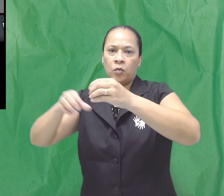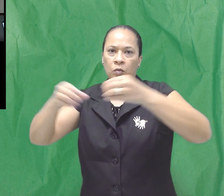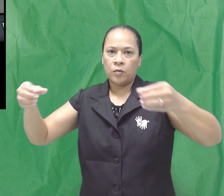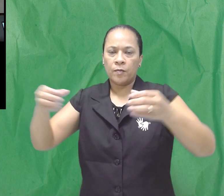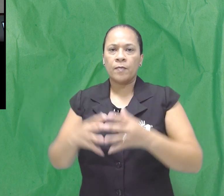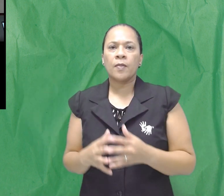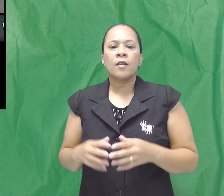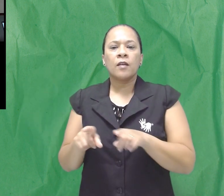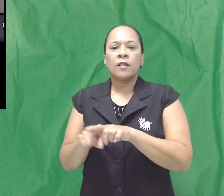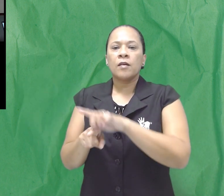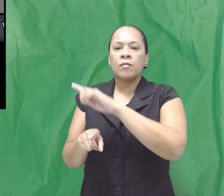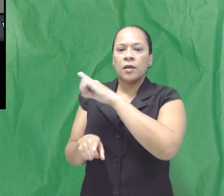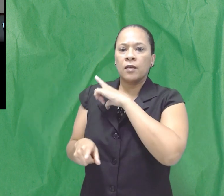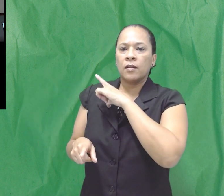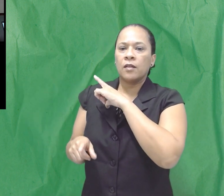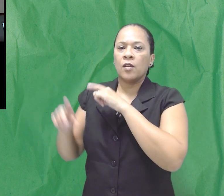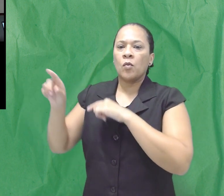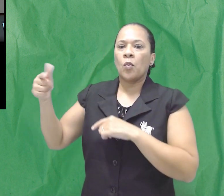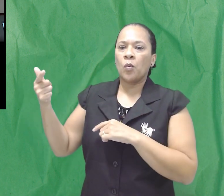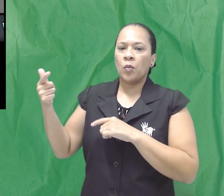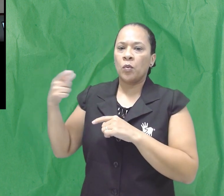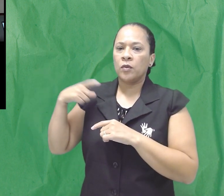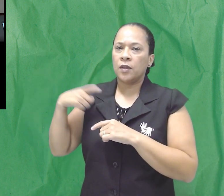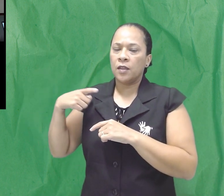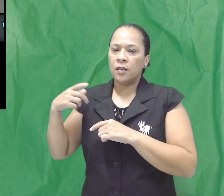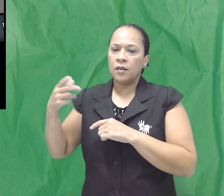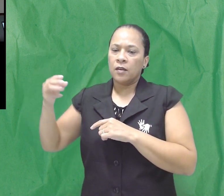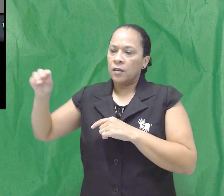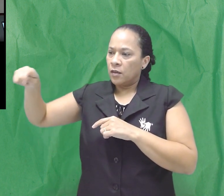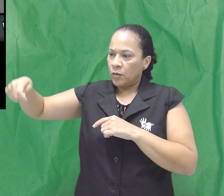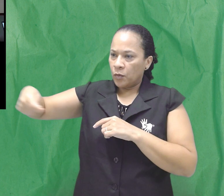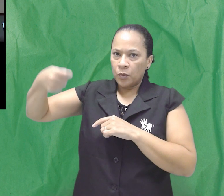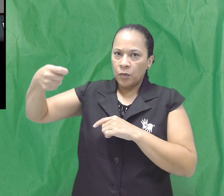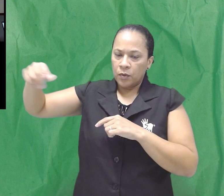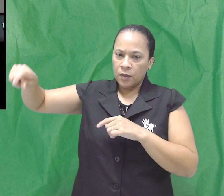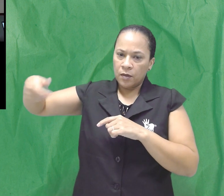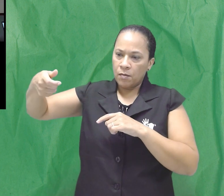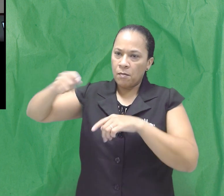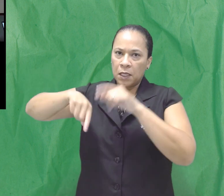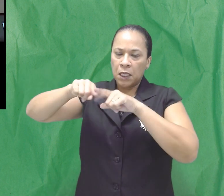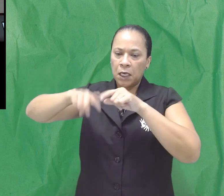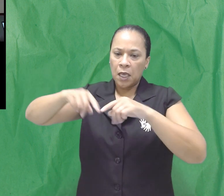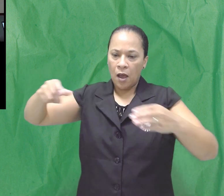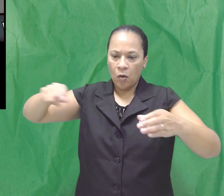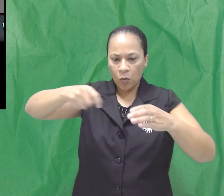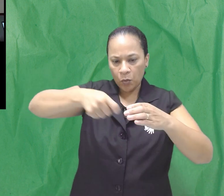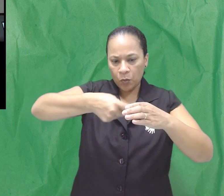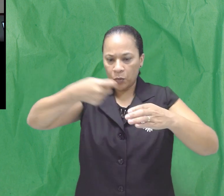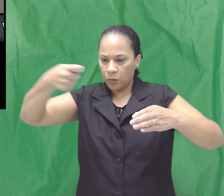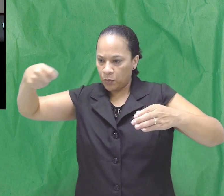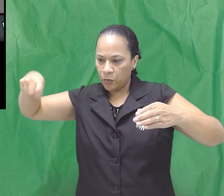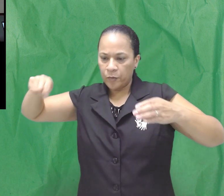de tamanhos e formatos variados, em geral são usados para retirar substâncias sólidas, né, dos seus frascos